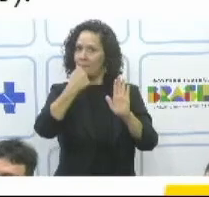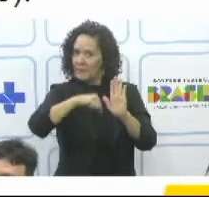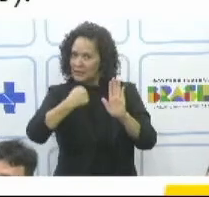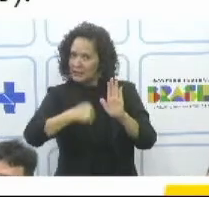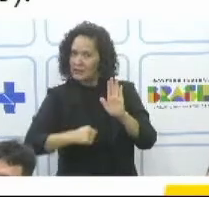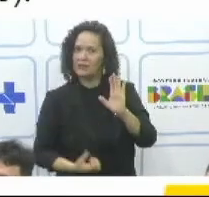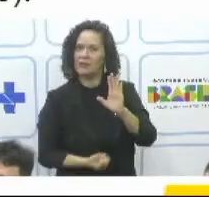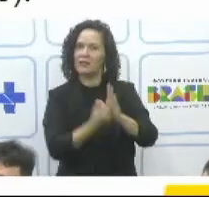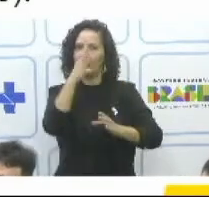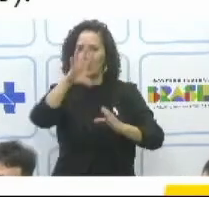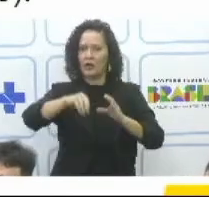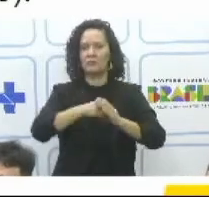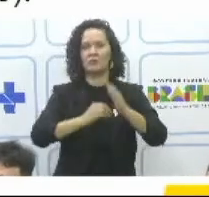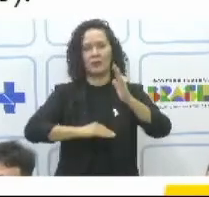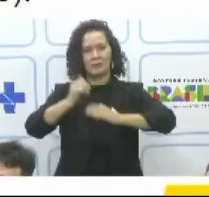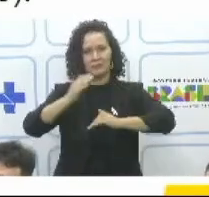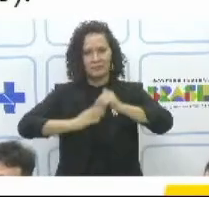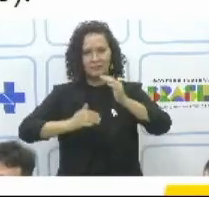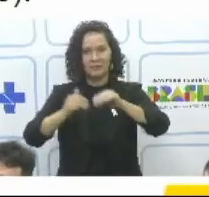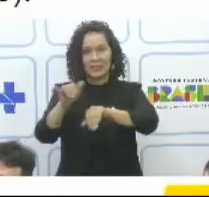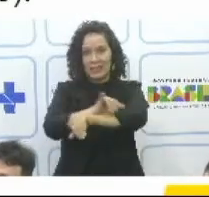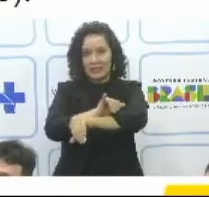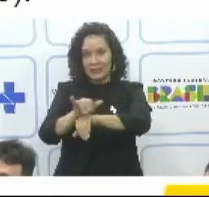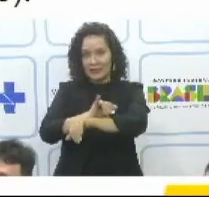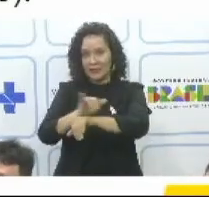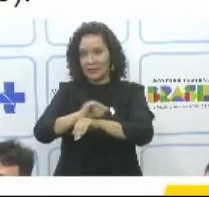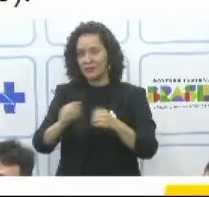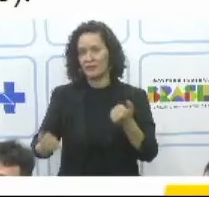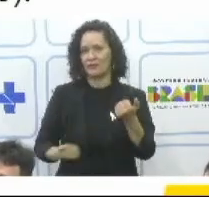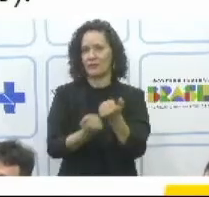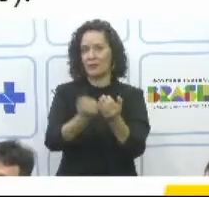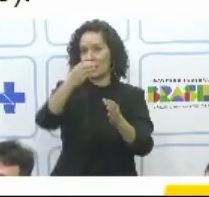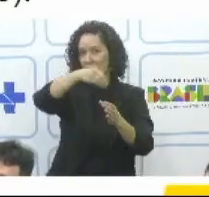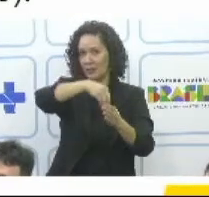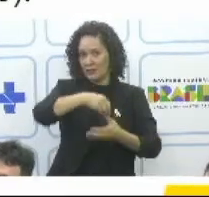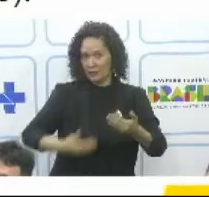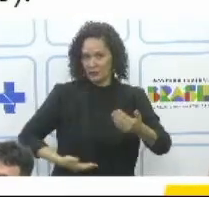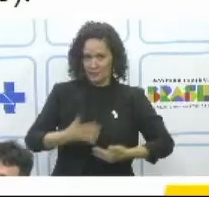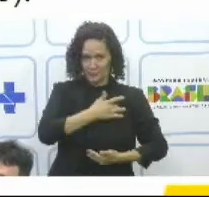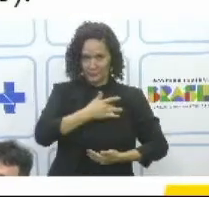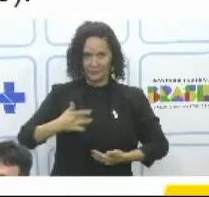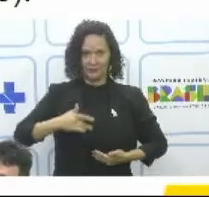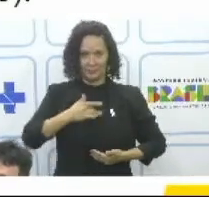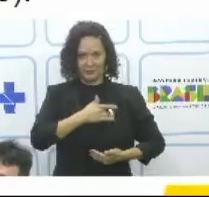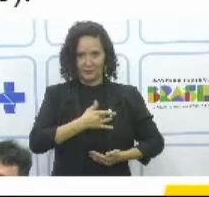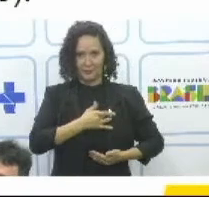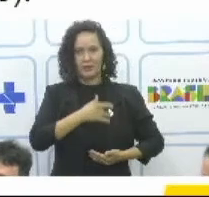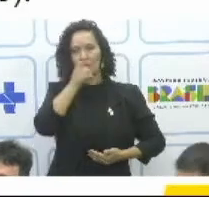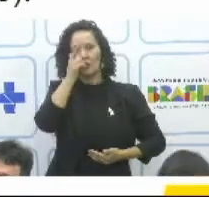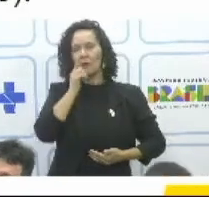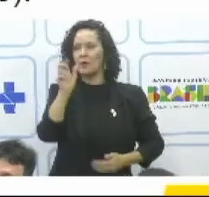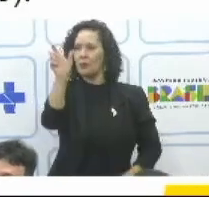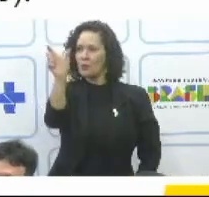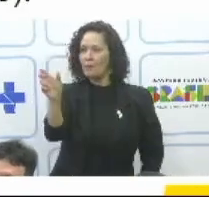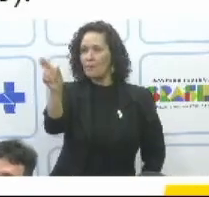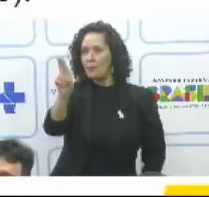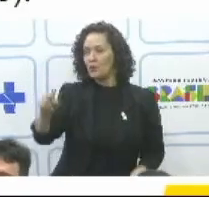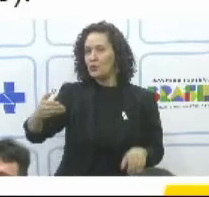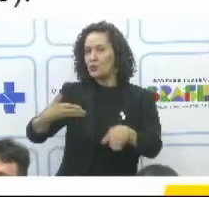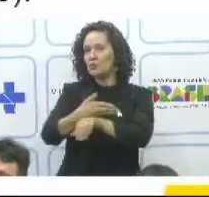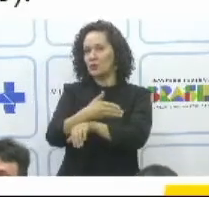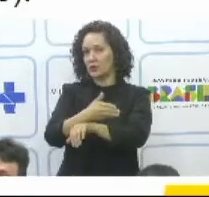de introdução das práticas alternativas de assistência no âmbito do serviço de saúde, possibilitando ao usuário o